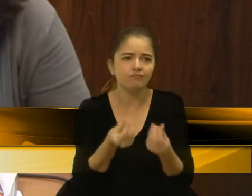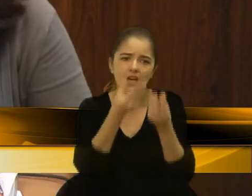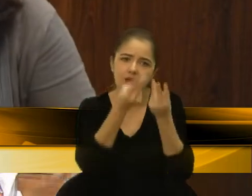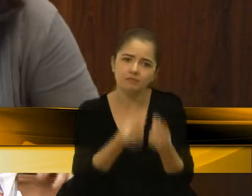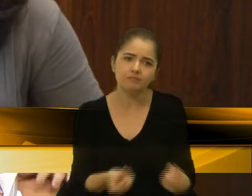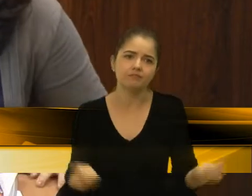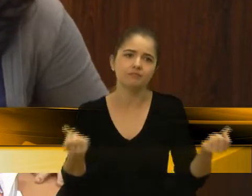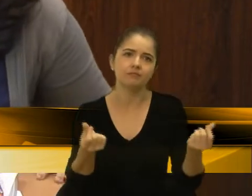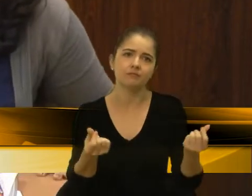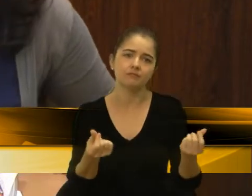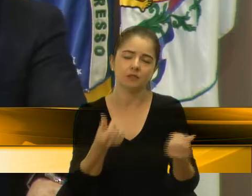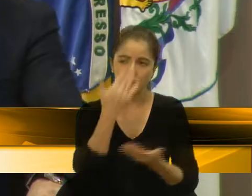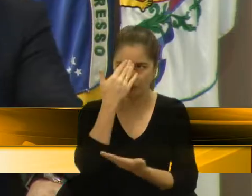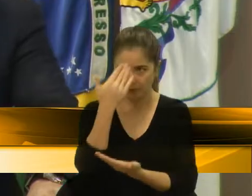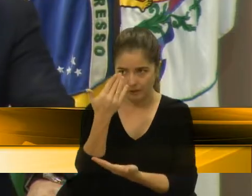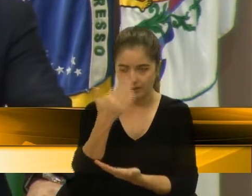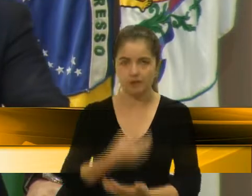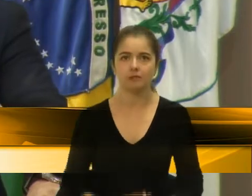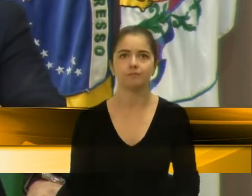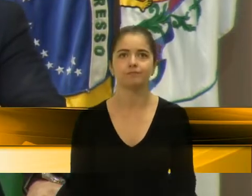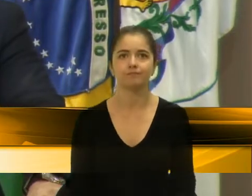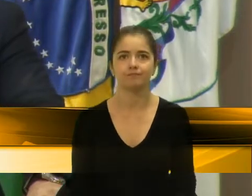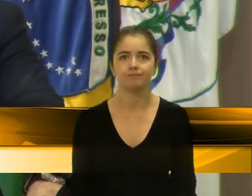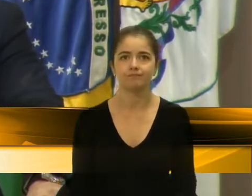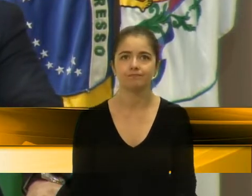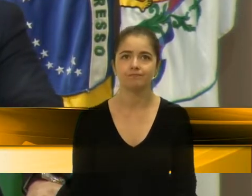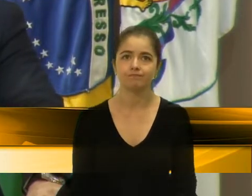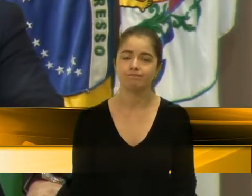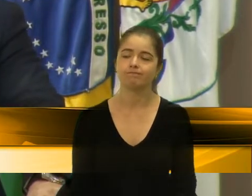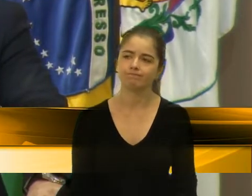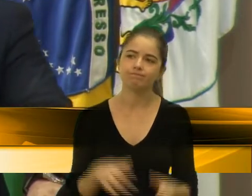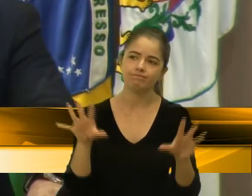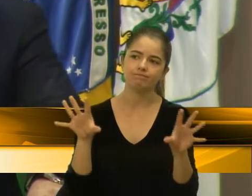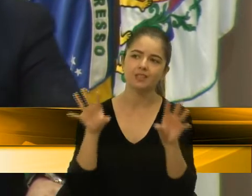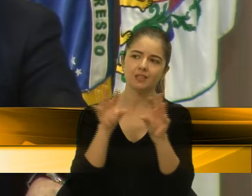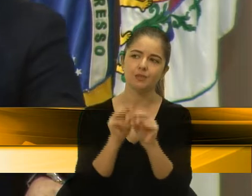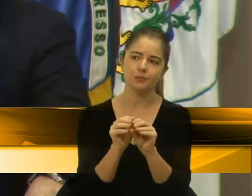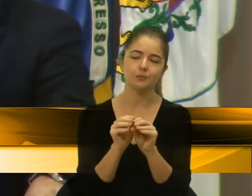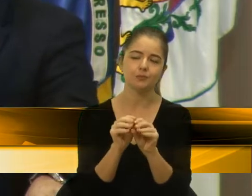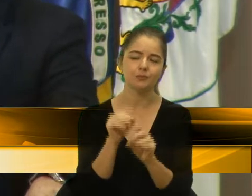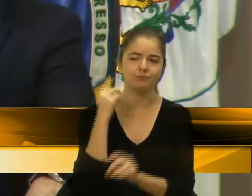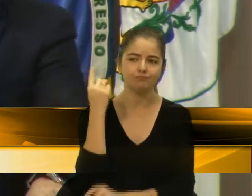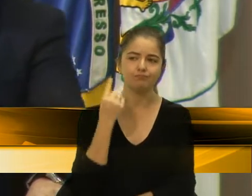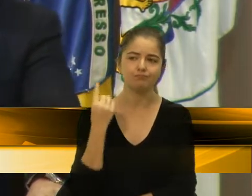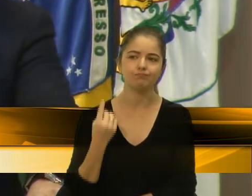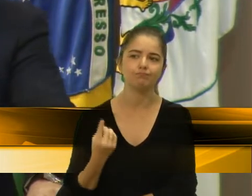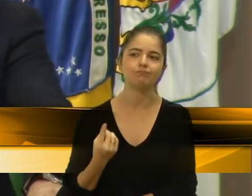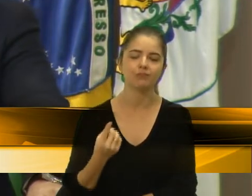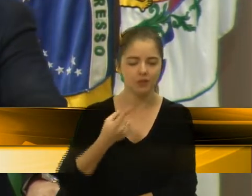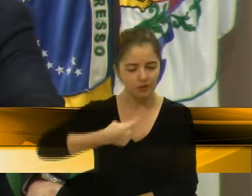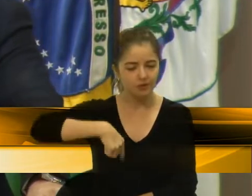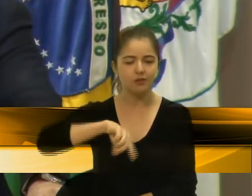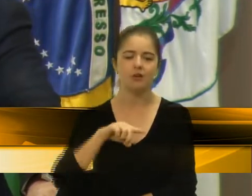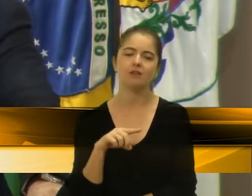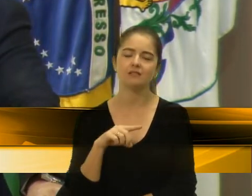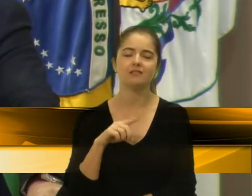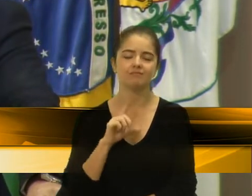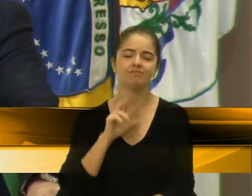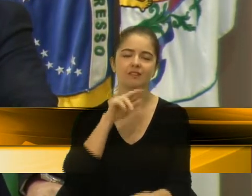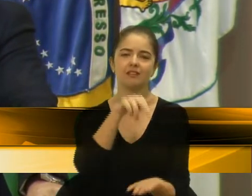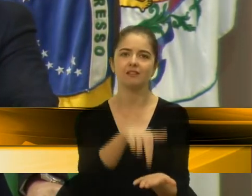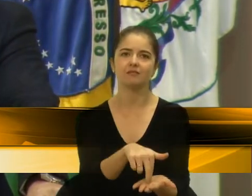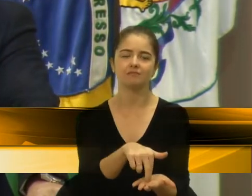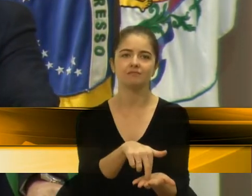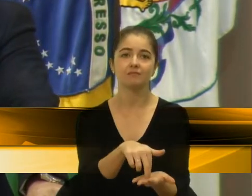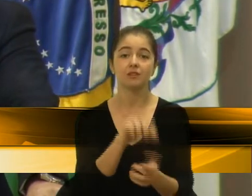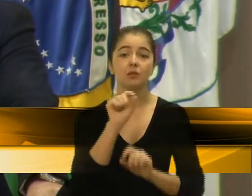ar. Obrigada. É um belo resumo, vereador Denise, de toda aquela realidade que nós estamos enfrentando, e realmente o que